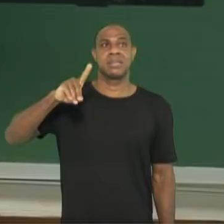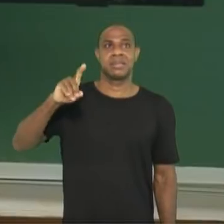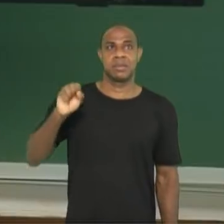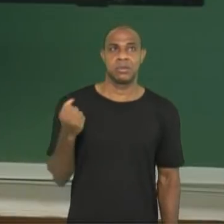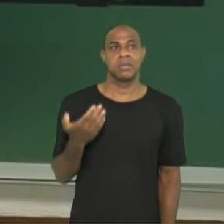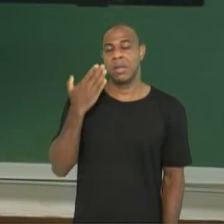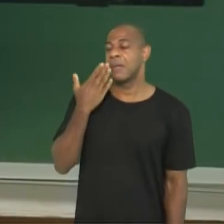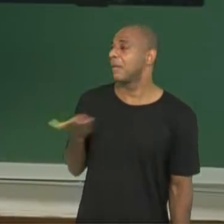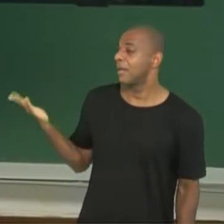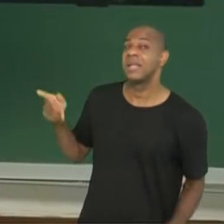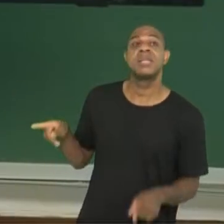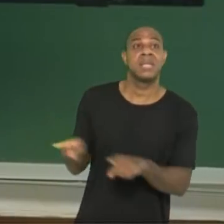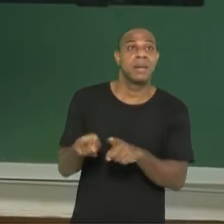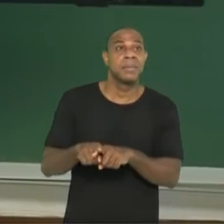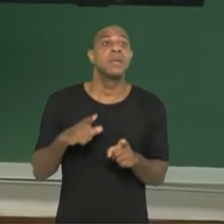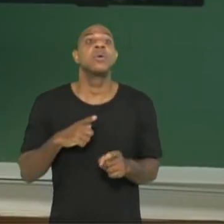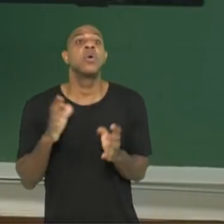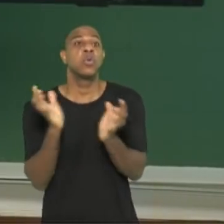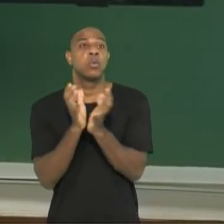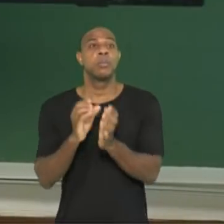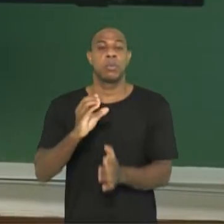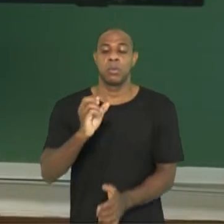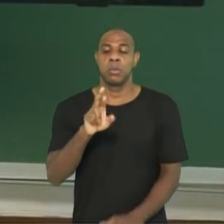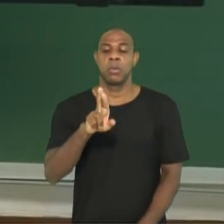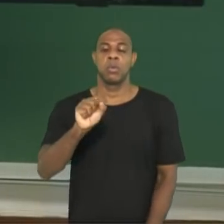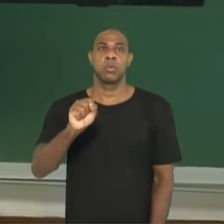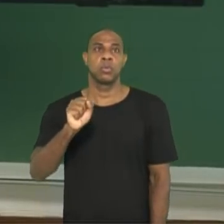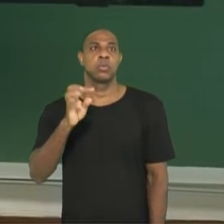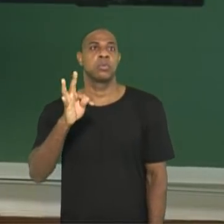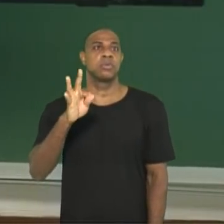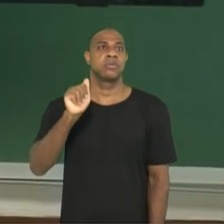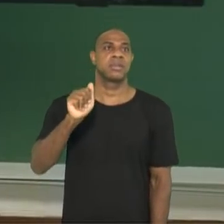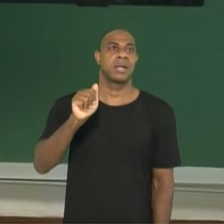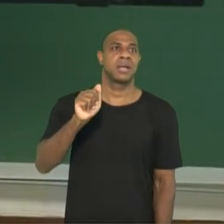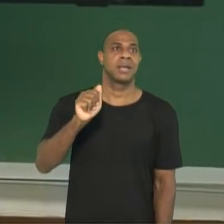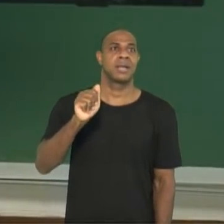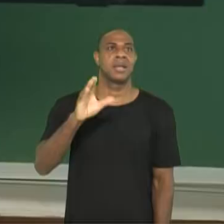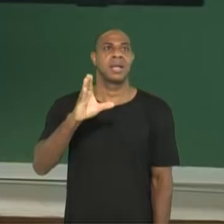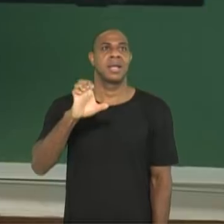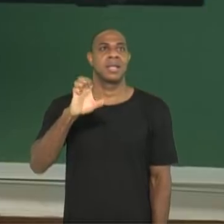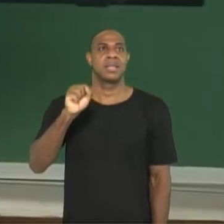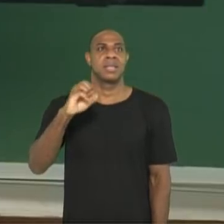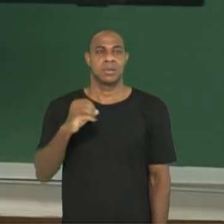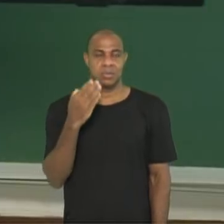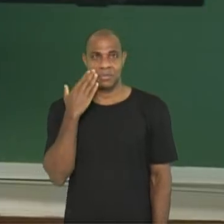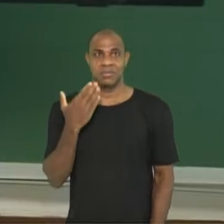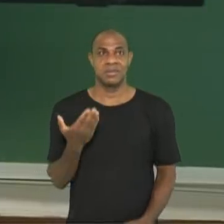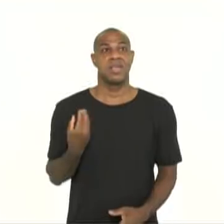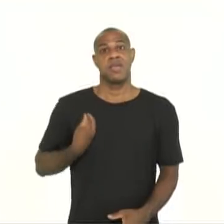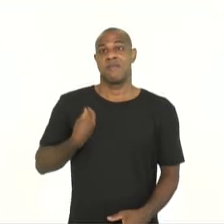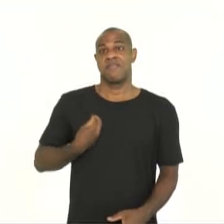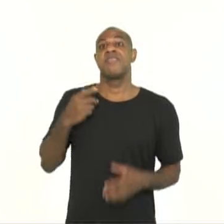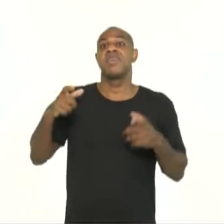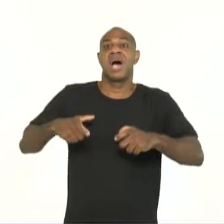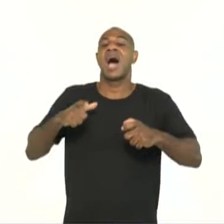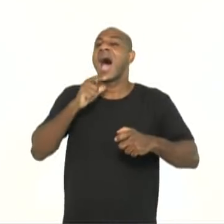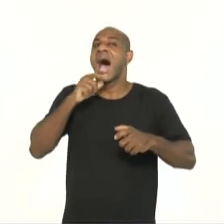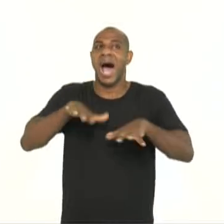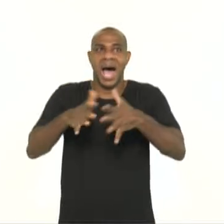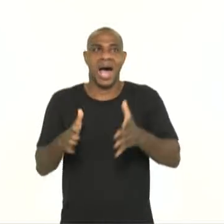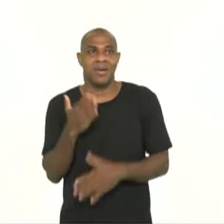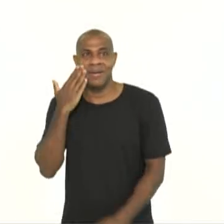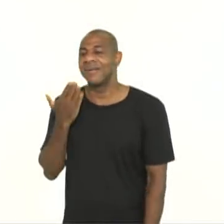Além disso, nós temos os crustáceos, sendo que a maioria deles é aquática. Nós temos as